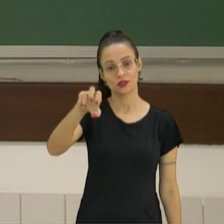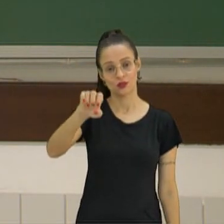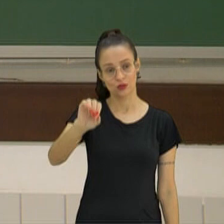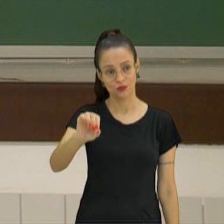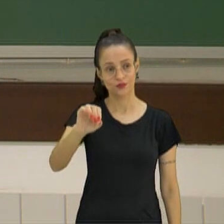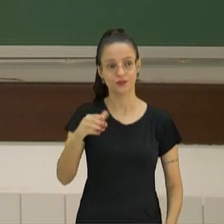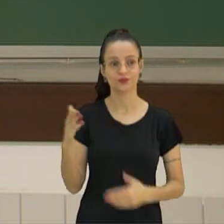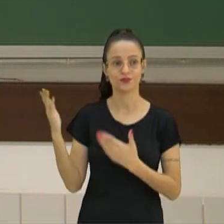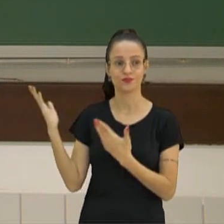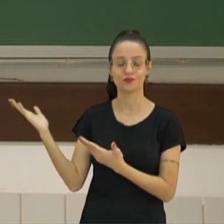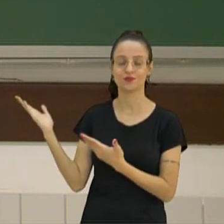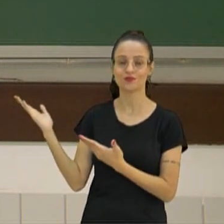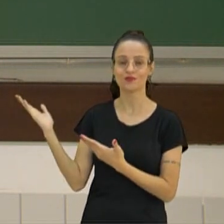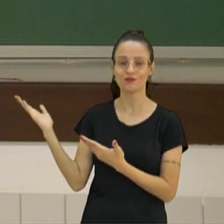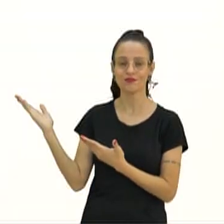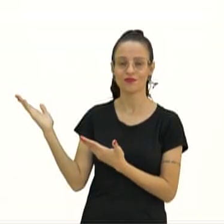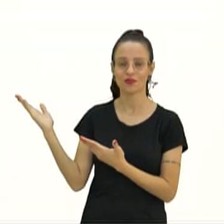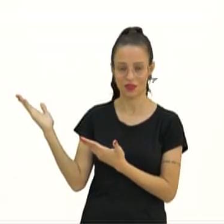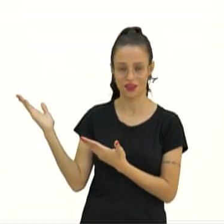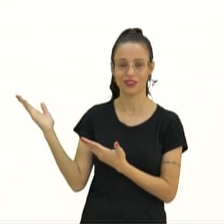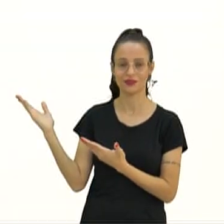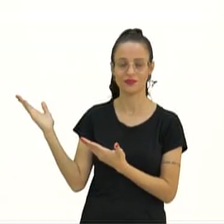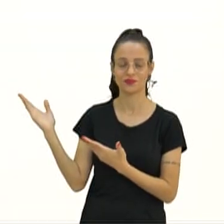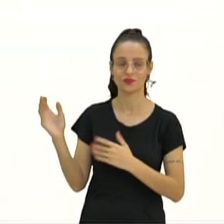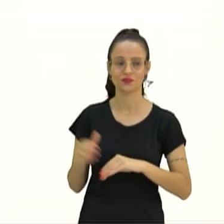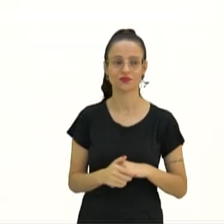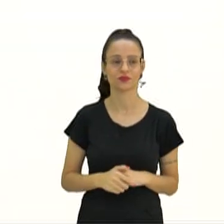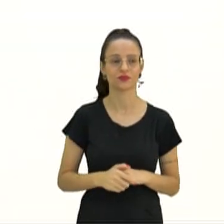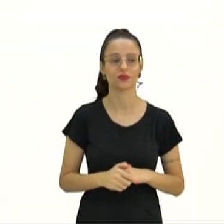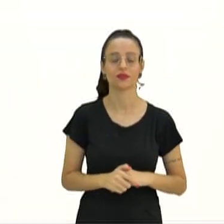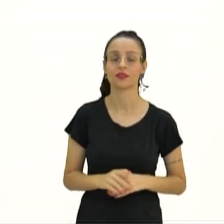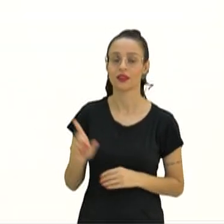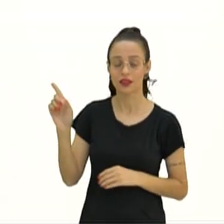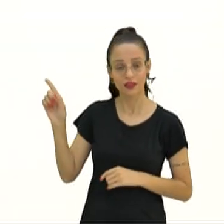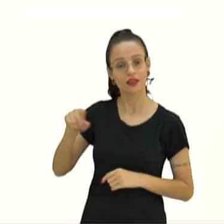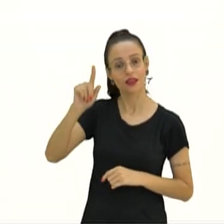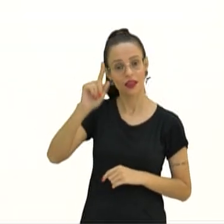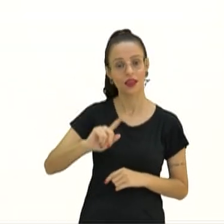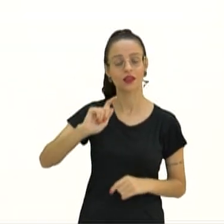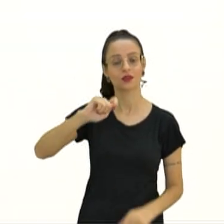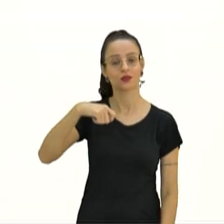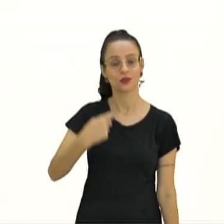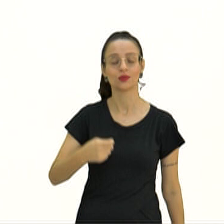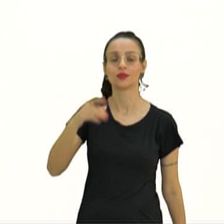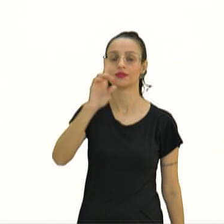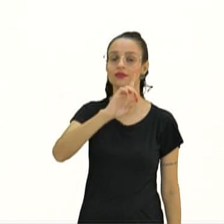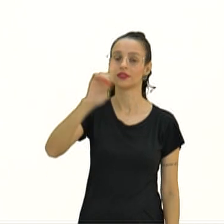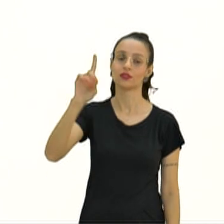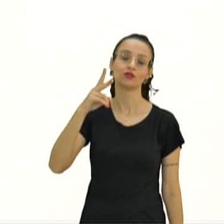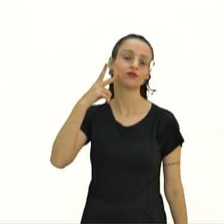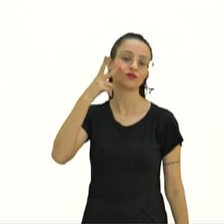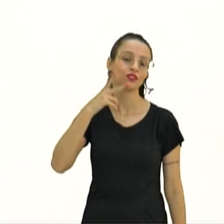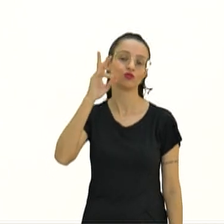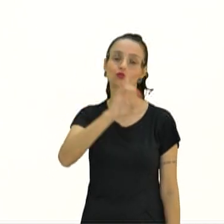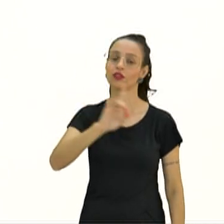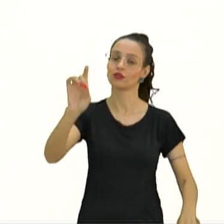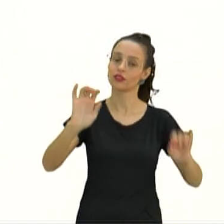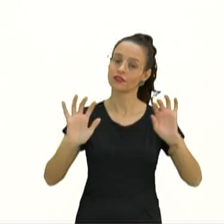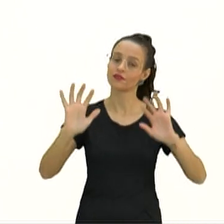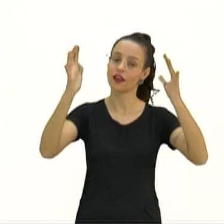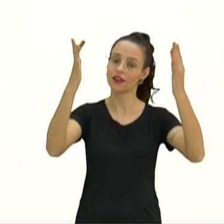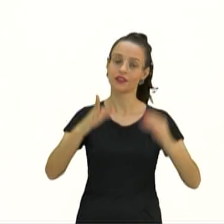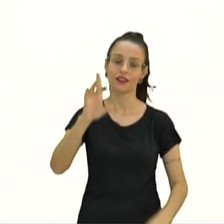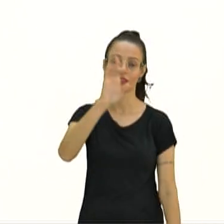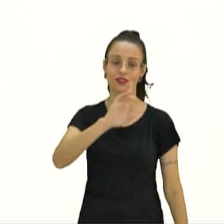dele. Olha lá a imagem dele representada. Então, ele é considerado o deus do vinho, das festas e do